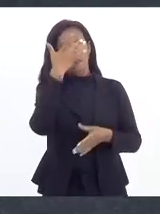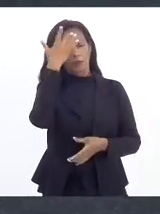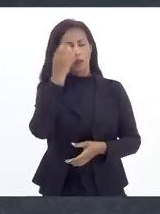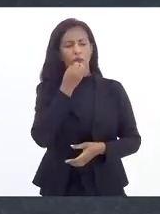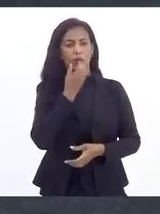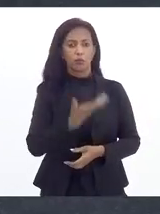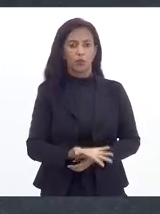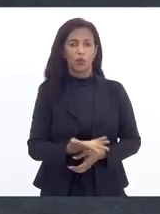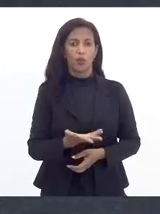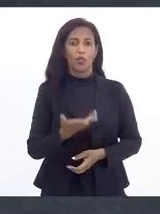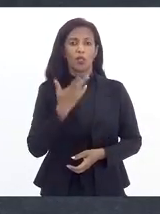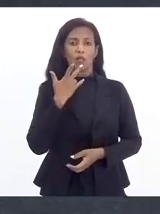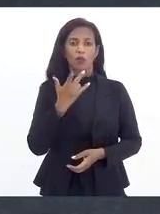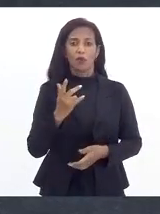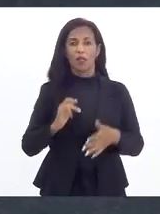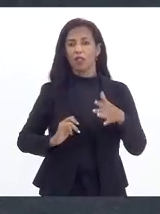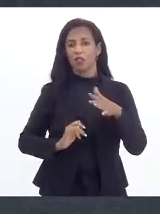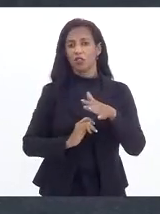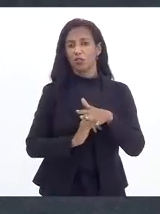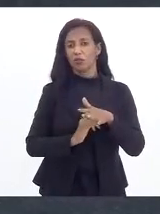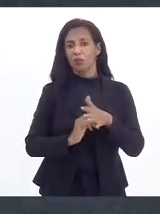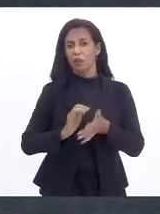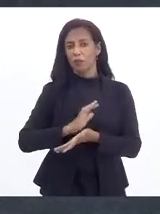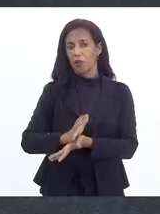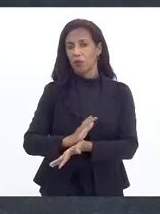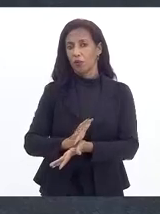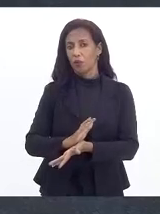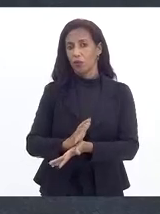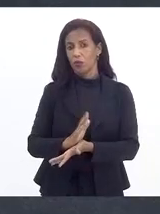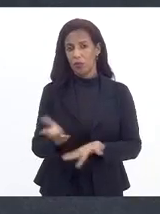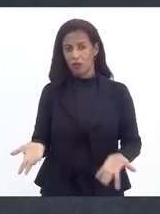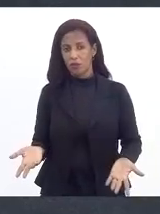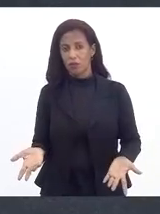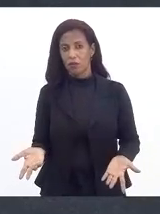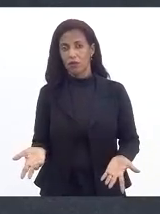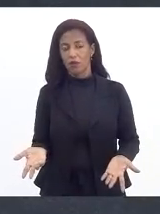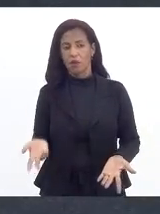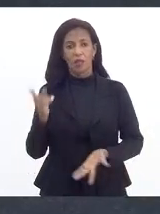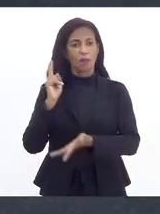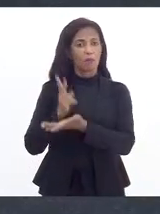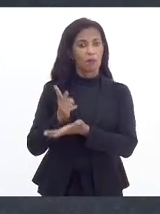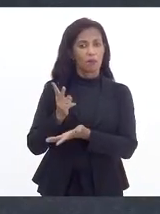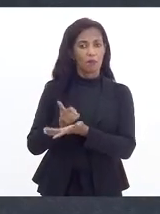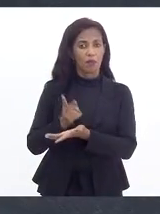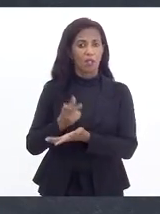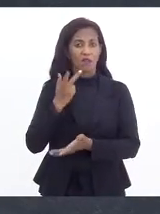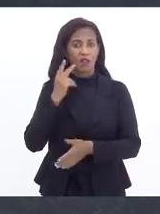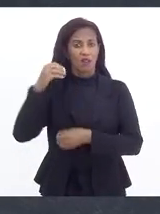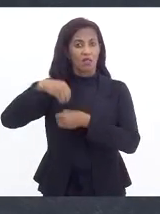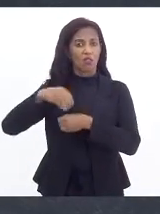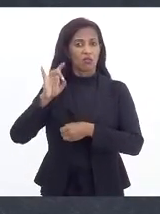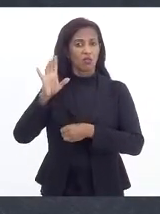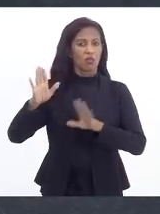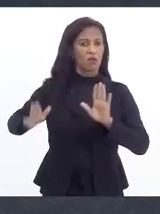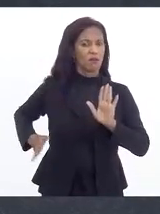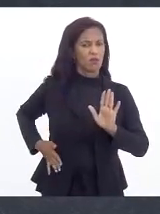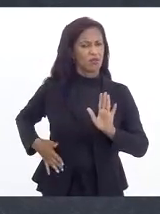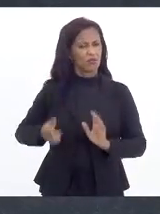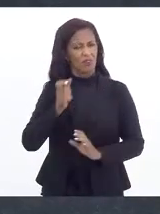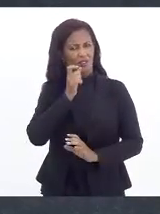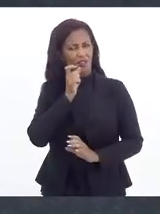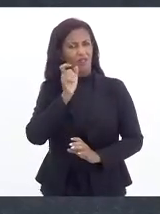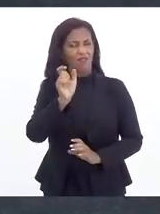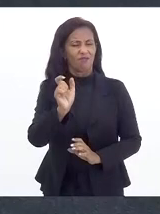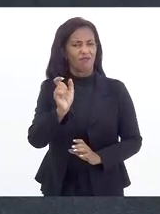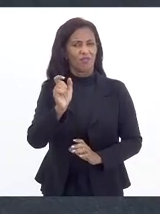decentes. Então, você falar que na instituição tem preconceito, só tem preconceito, é a mesma coisa que falar que lá só tem bandido. Eu acho que essa fala é uma fala